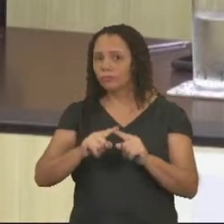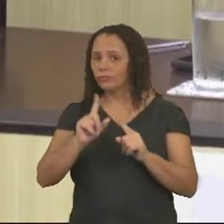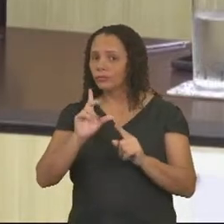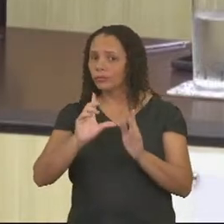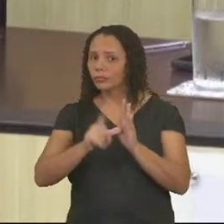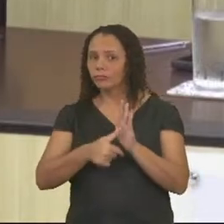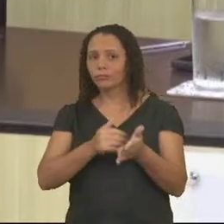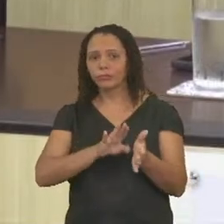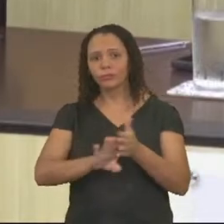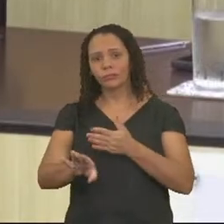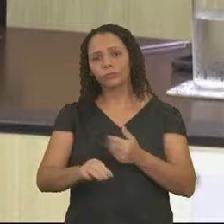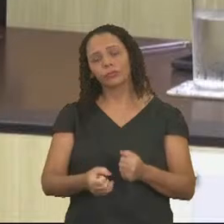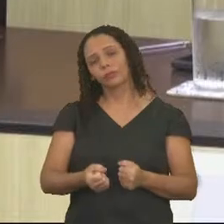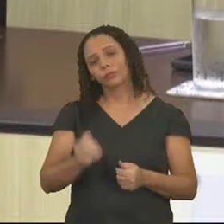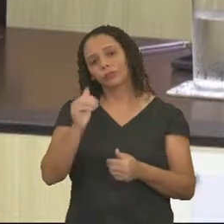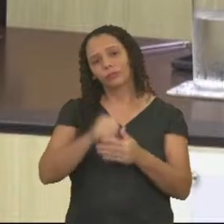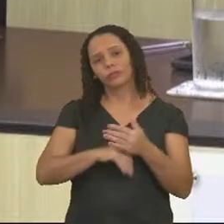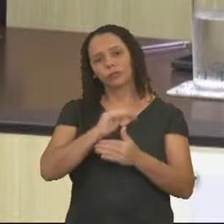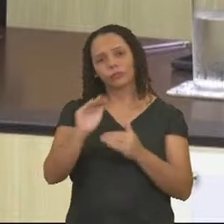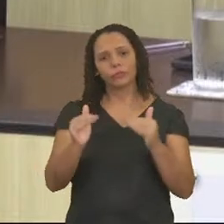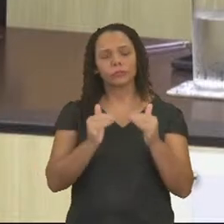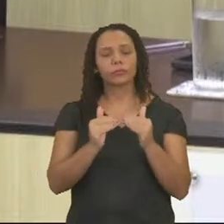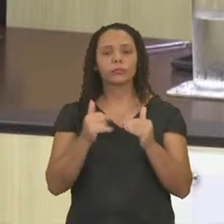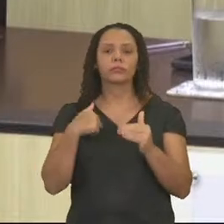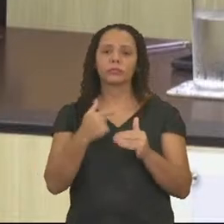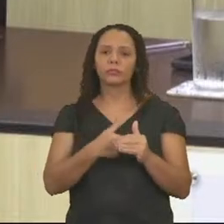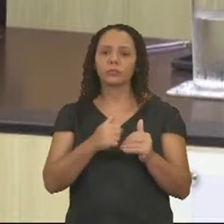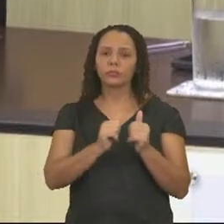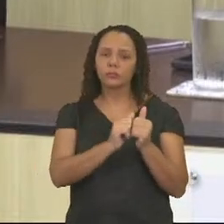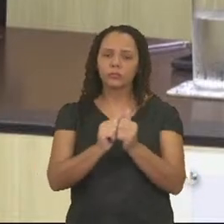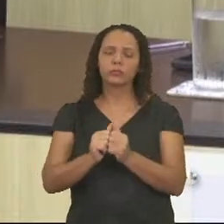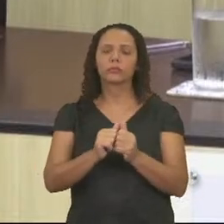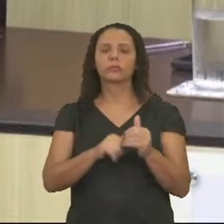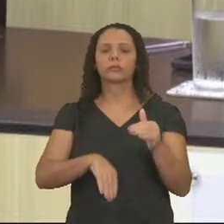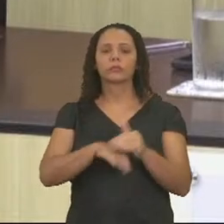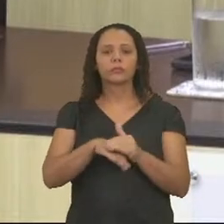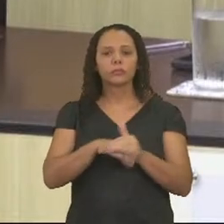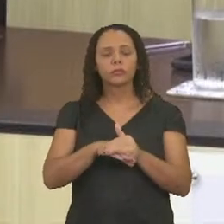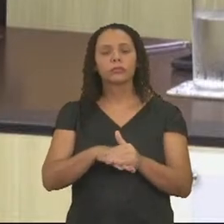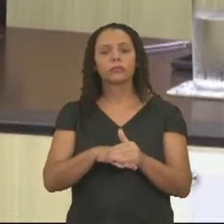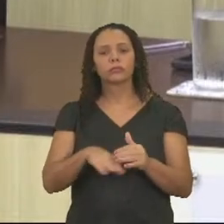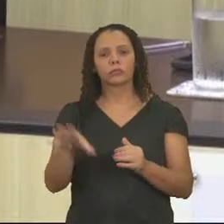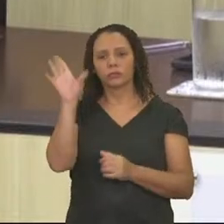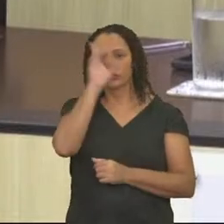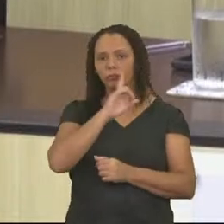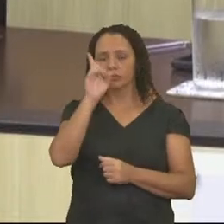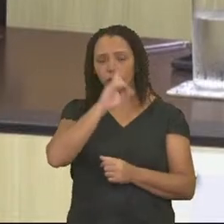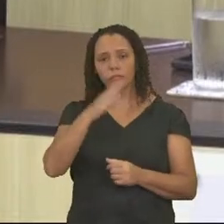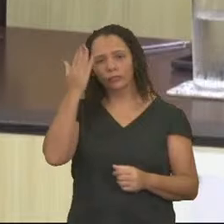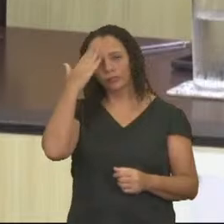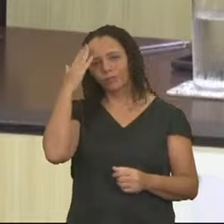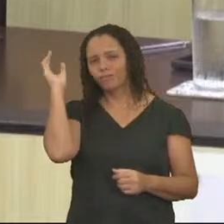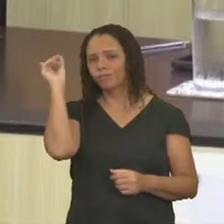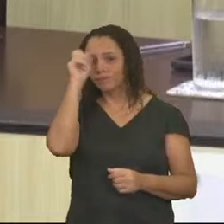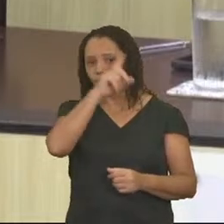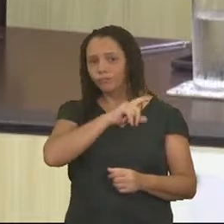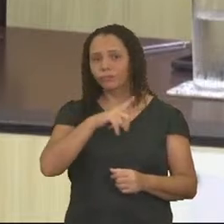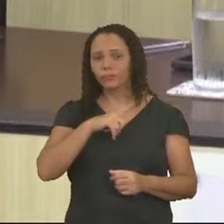Mas, Paulinho, eu sou favorável, a gente acompanha o futebol aí, principalmente aos domingos, sabemos a